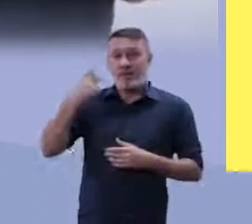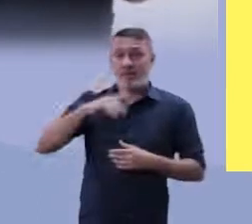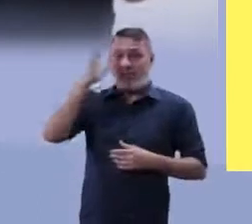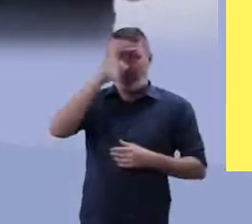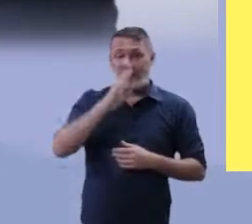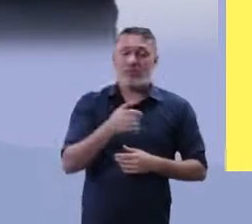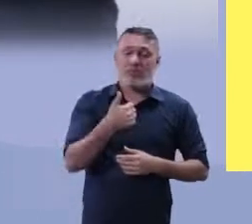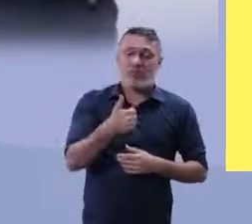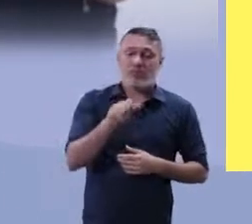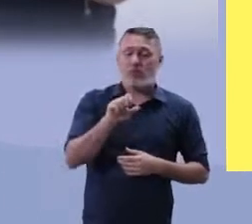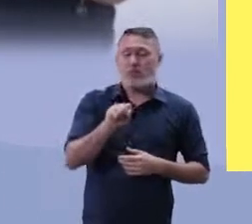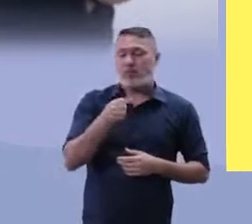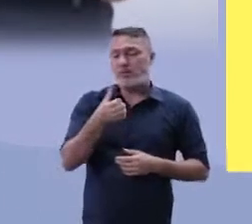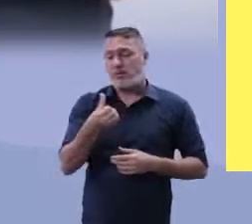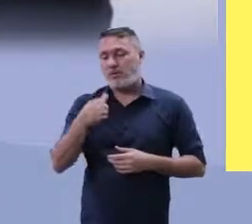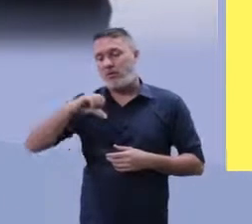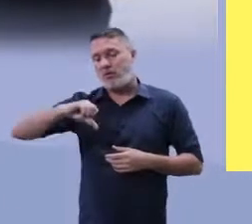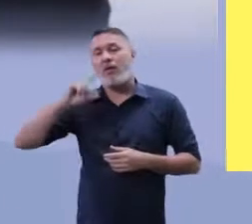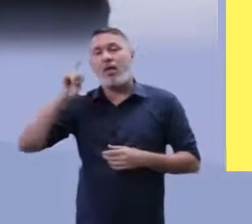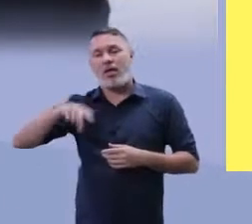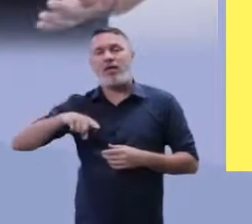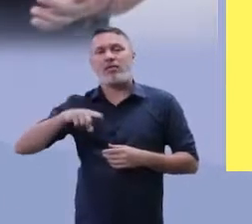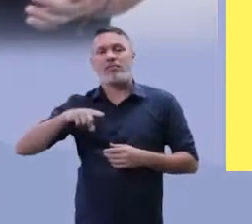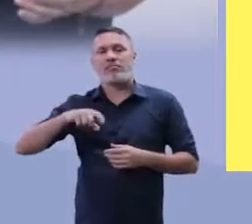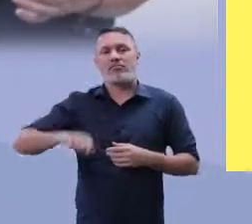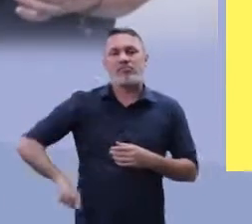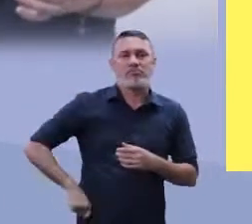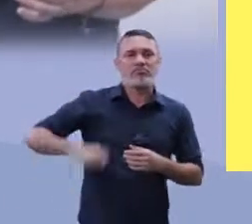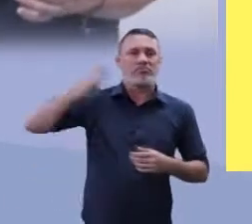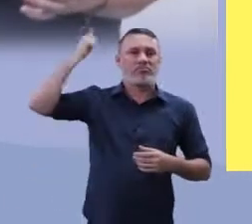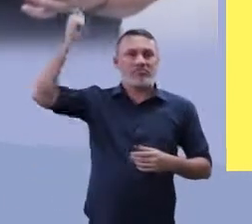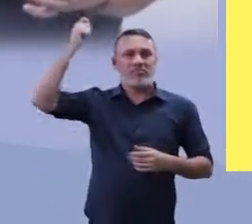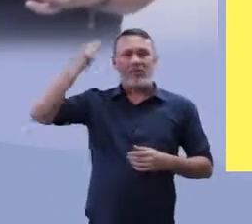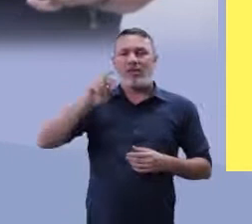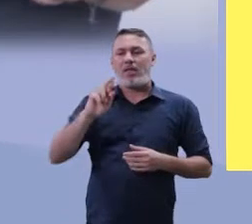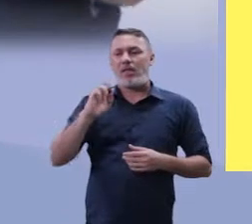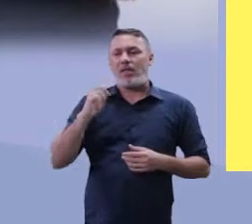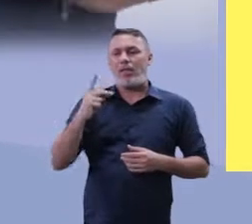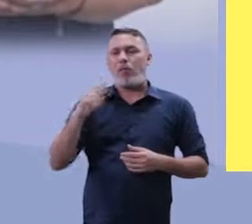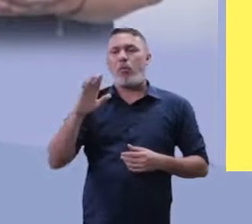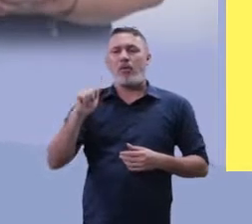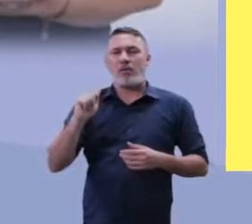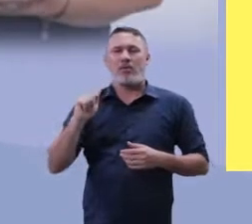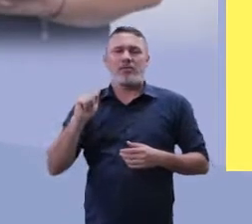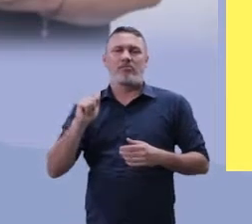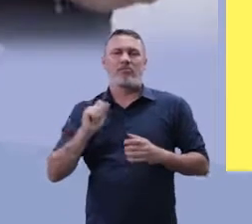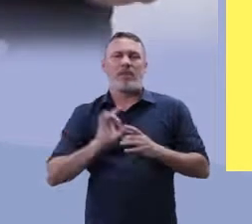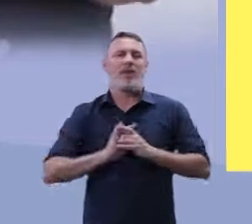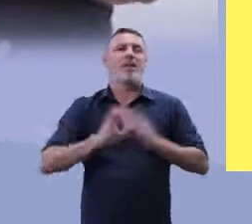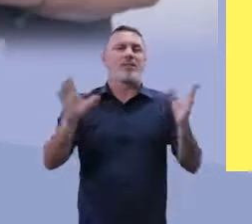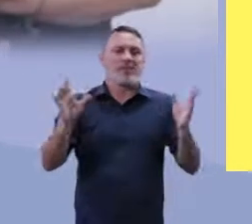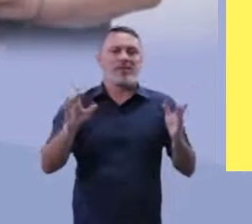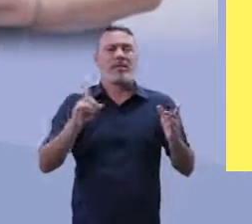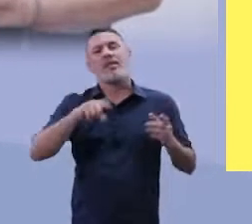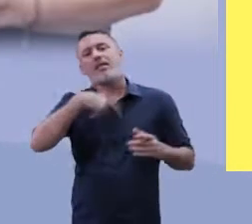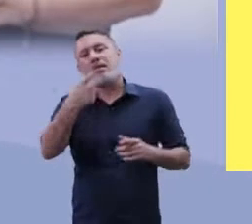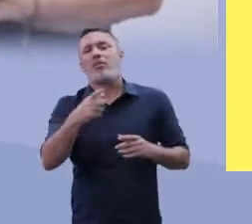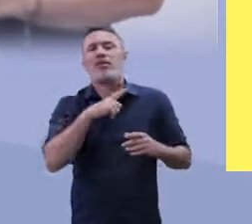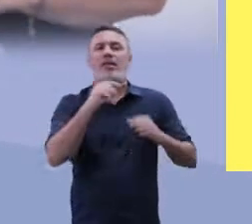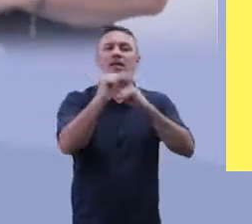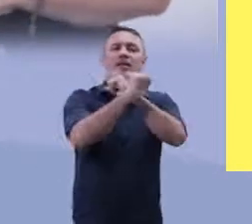em 1889, ela não trouxe grandes mudanças. As pessoas que foram libertas